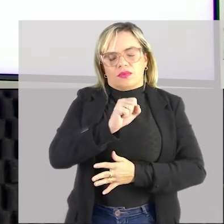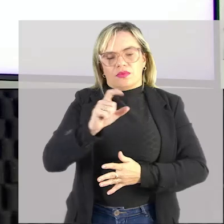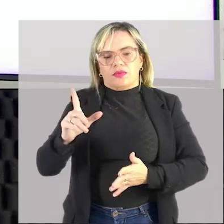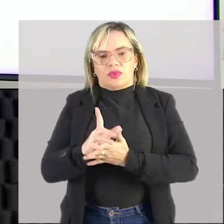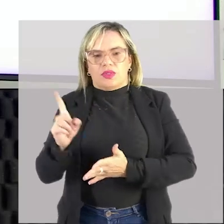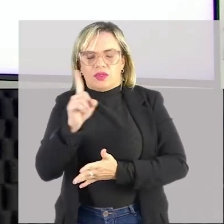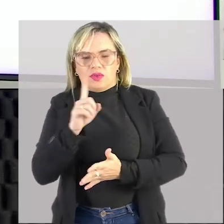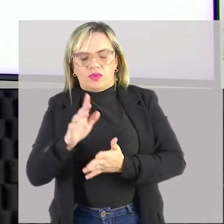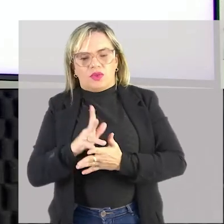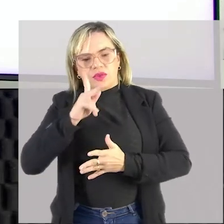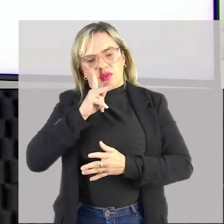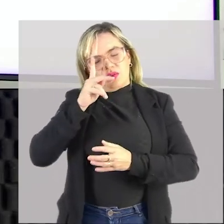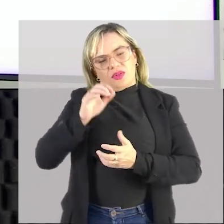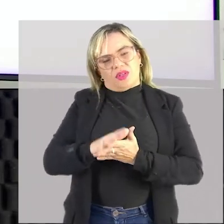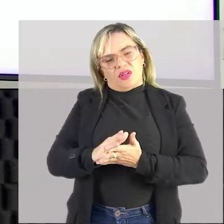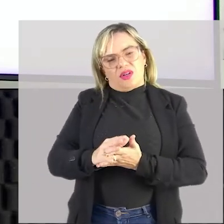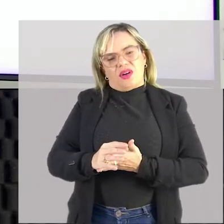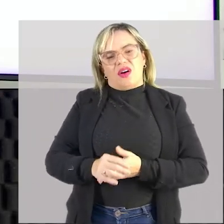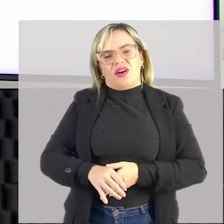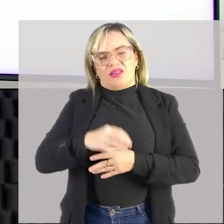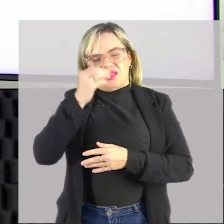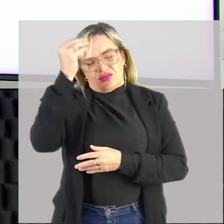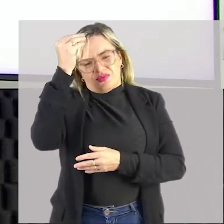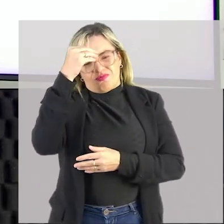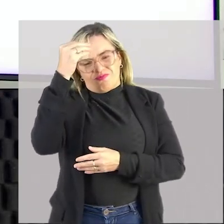realmente fortalecida, então era frágil mesmo